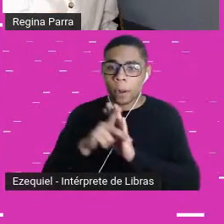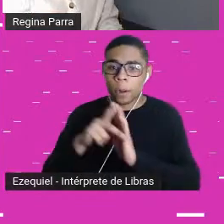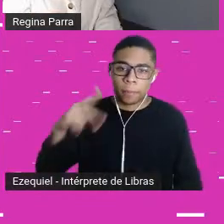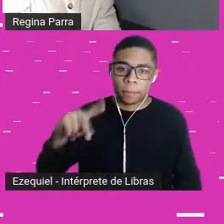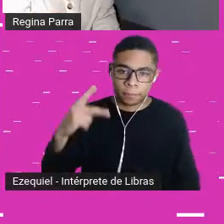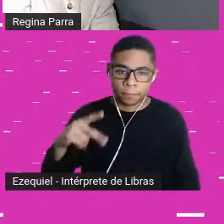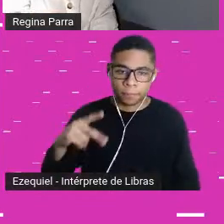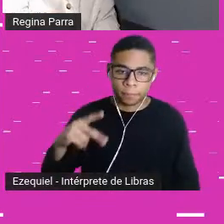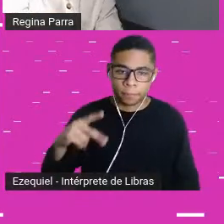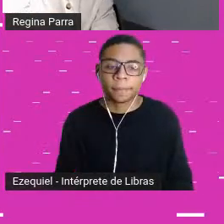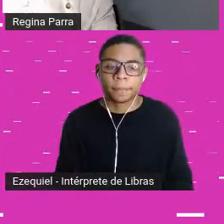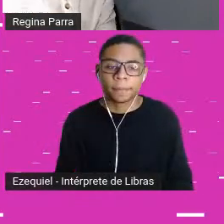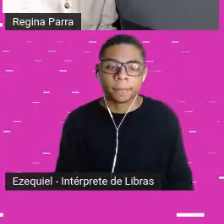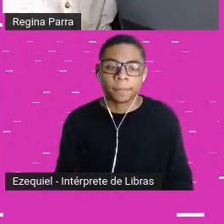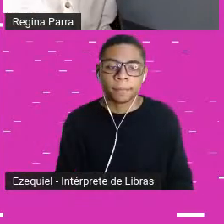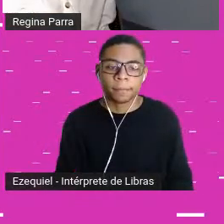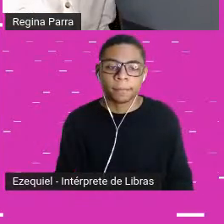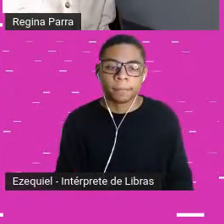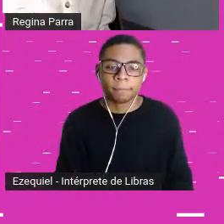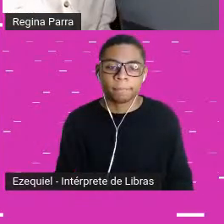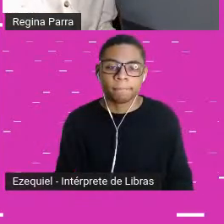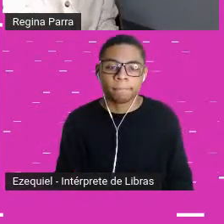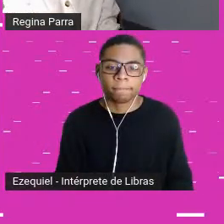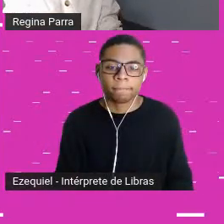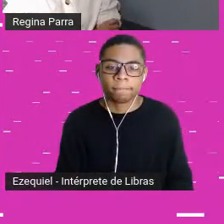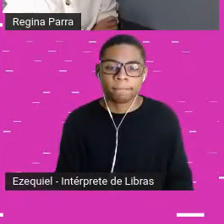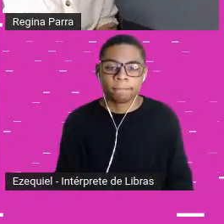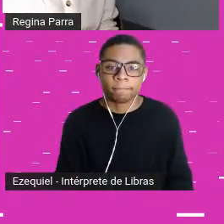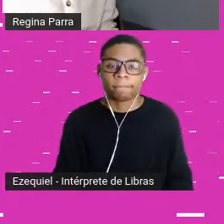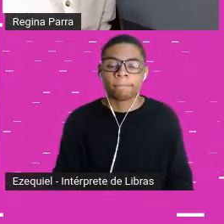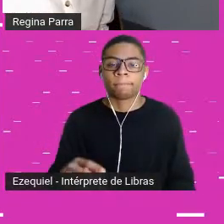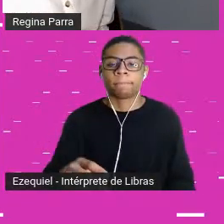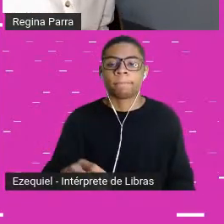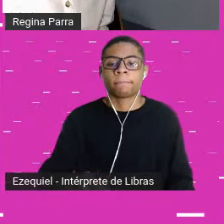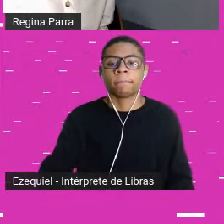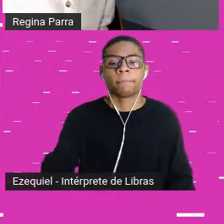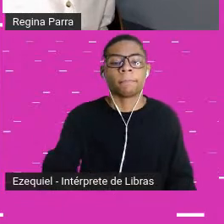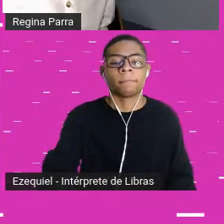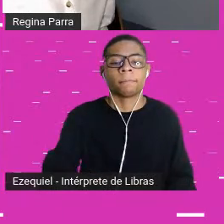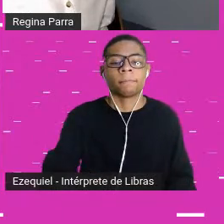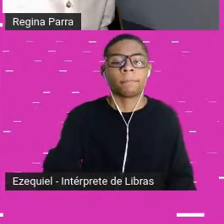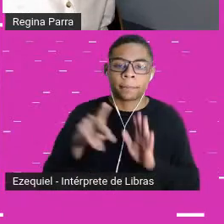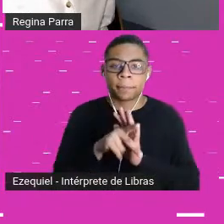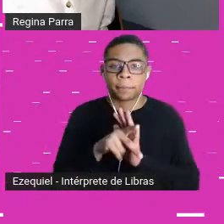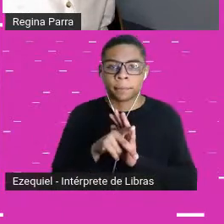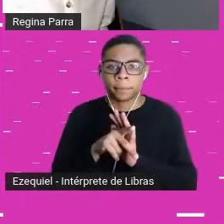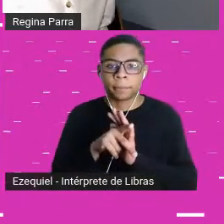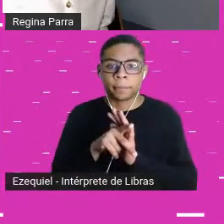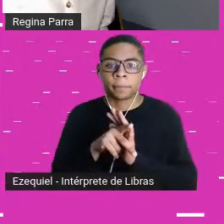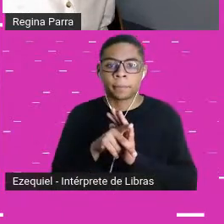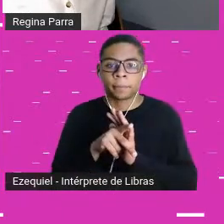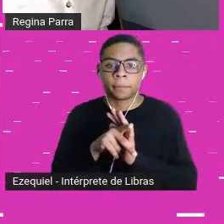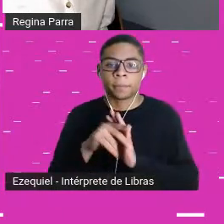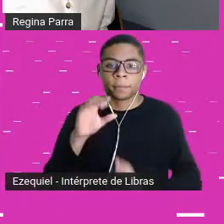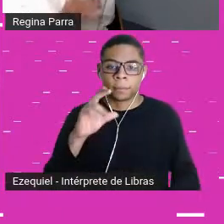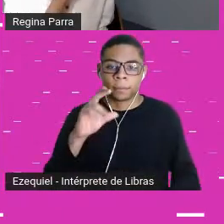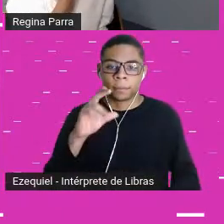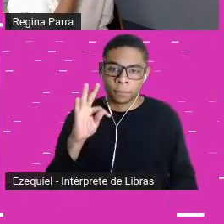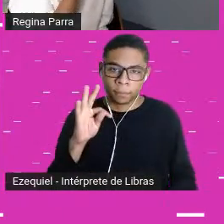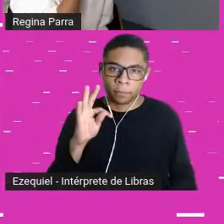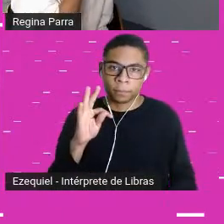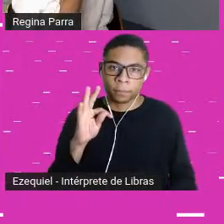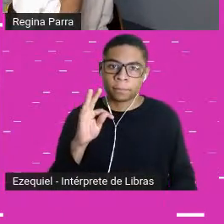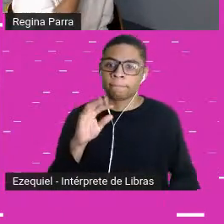aqueles livros. Então, eu ficava os dias inteiros na cenografia do CPT, embrenhada naquelas pilhas de livro